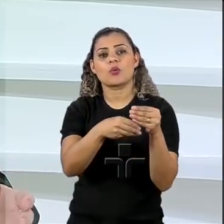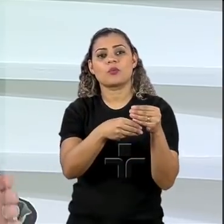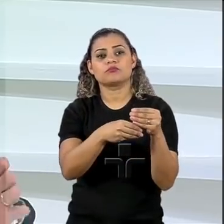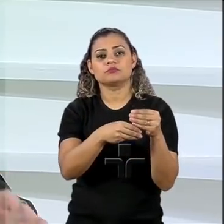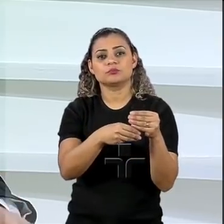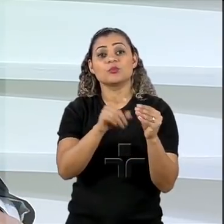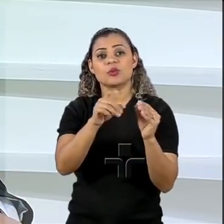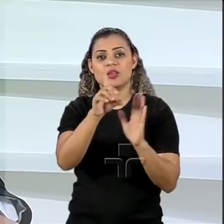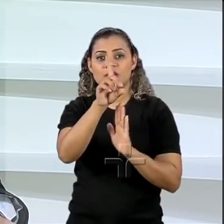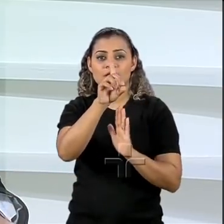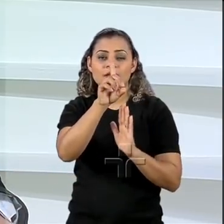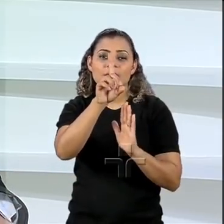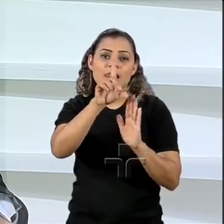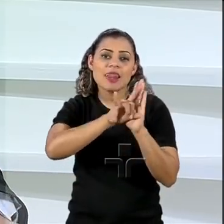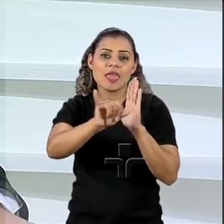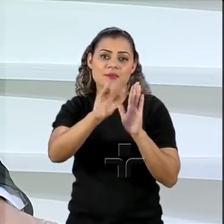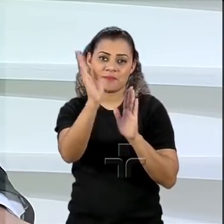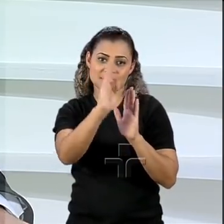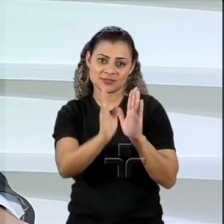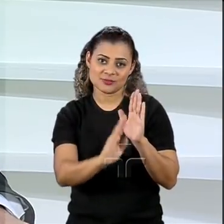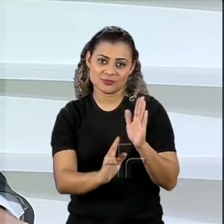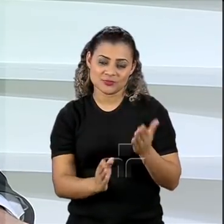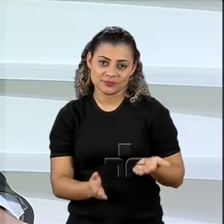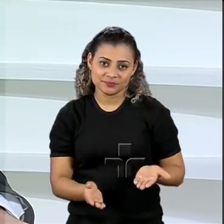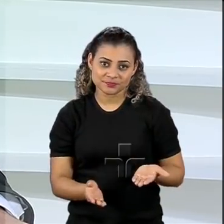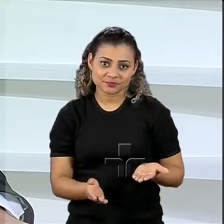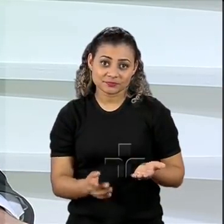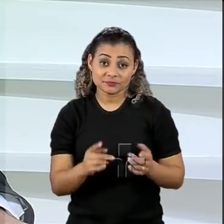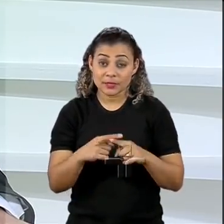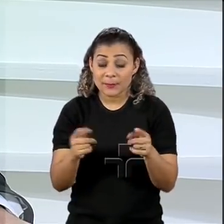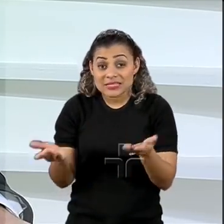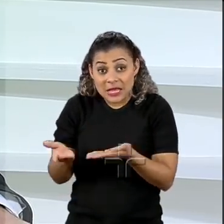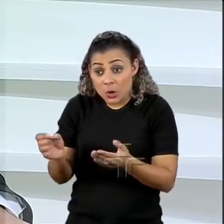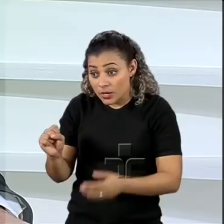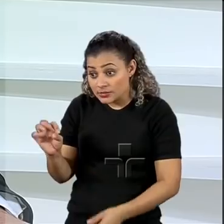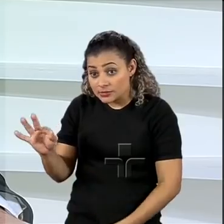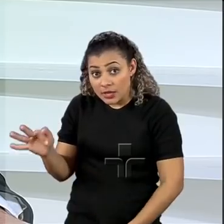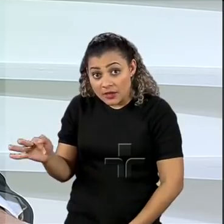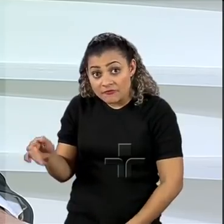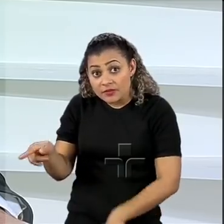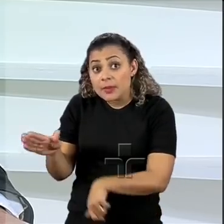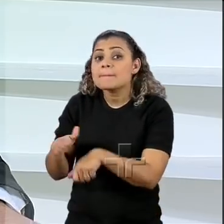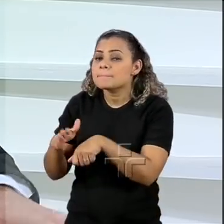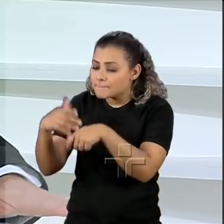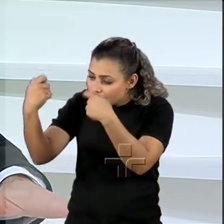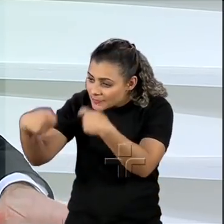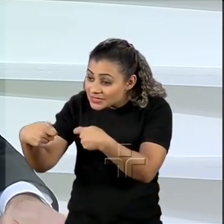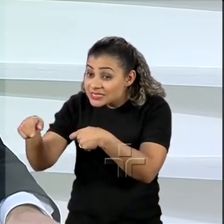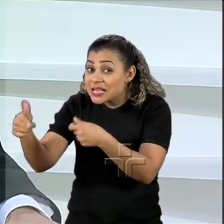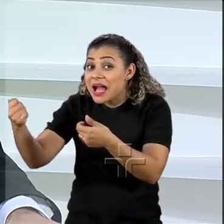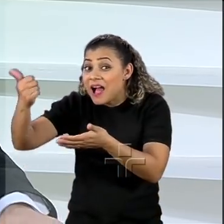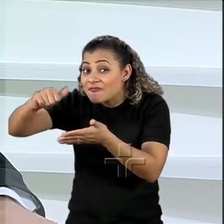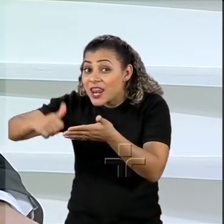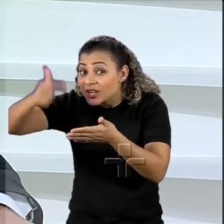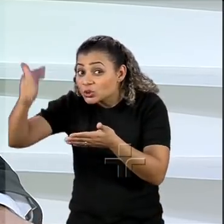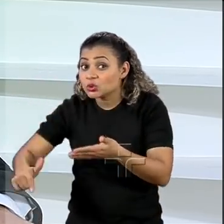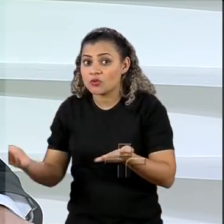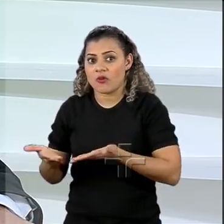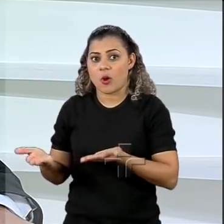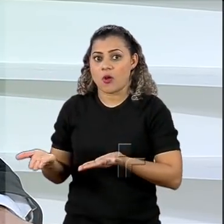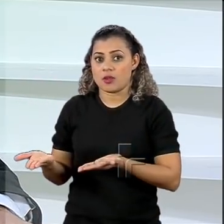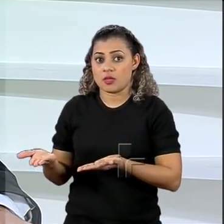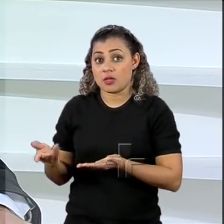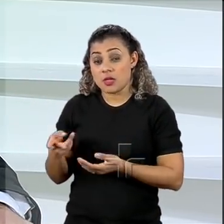brasileiro. Cabe ao Supremo Tribunal Federal, nesse momento, reavaliar isso. Não é? Não sei se na segunda turma ou